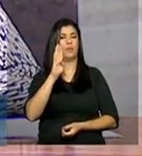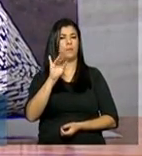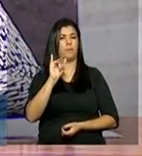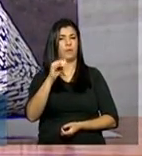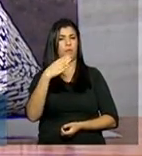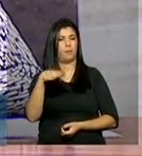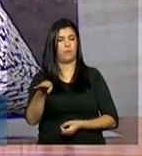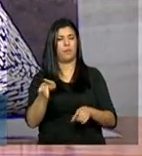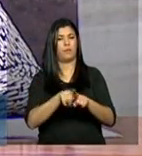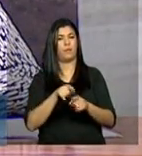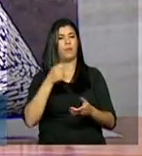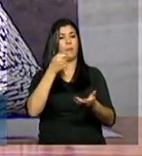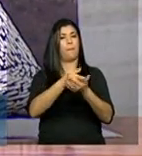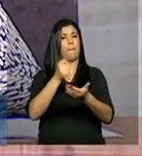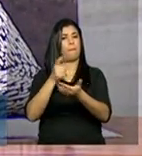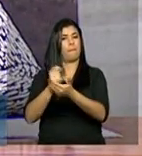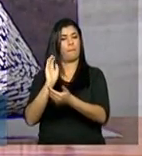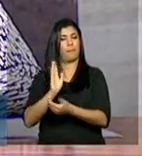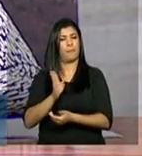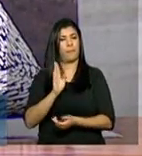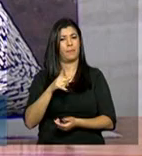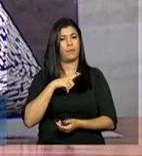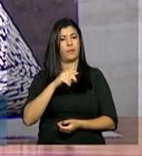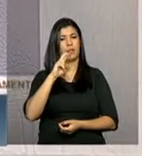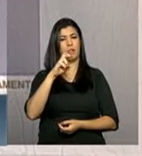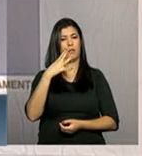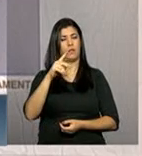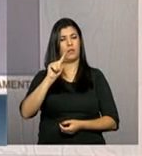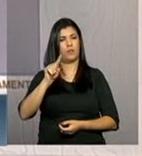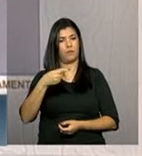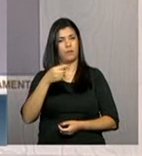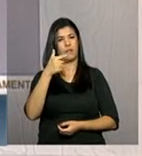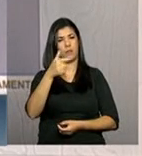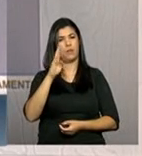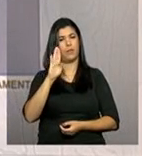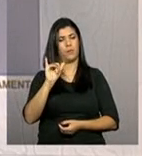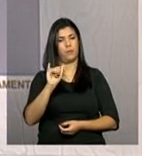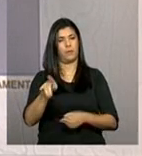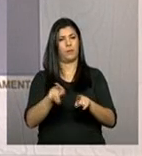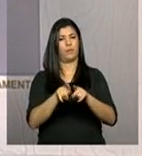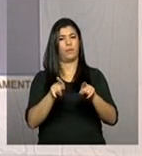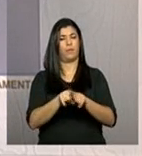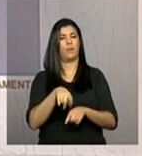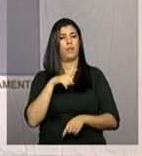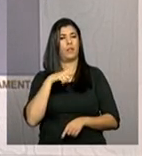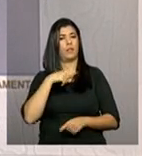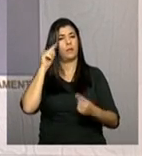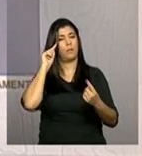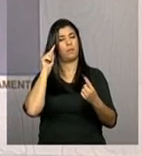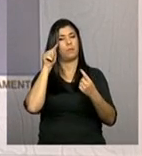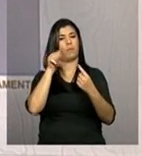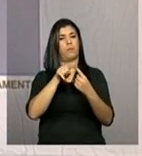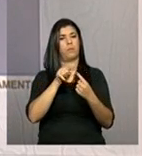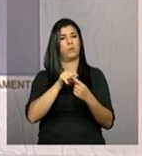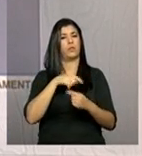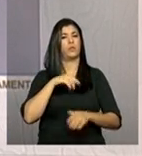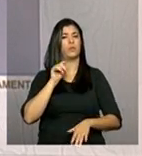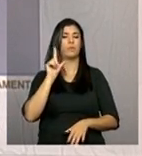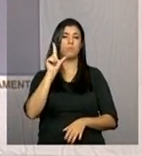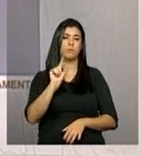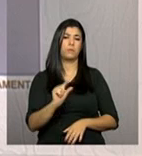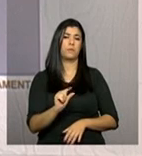meio. De pagamento, nós já pagamos 54,2 bilhões e temos uma expectativa de, no